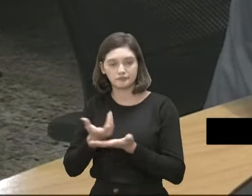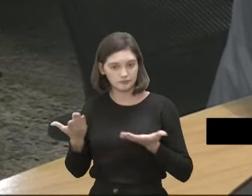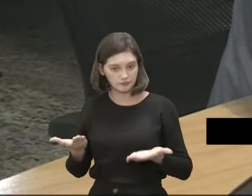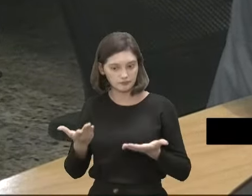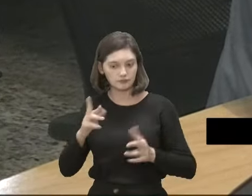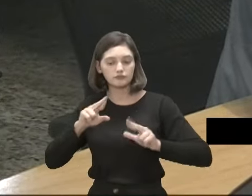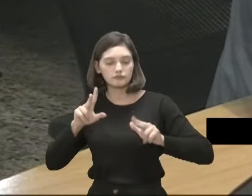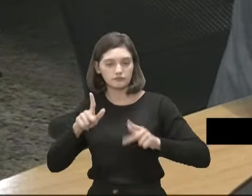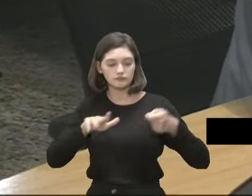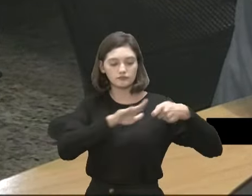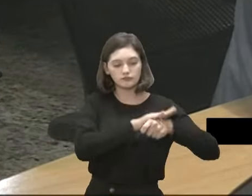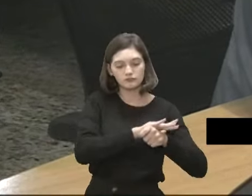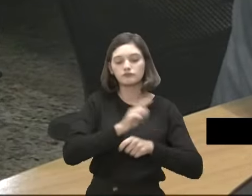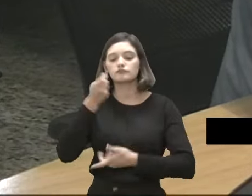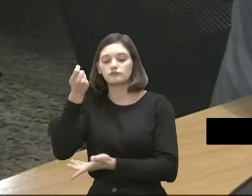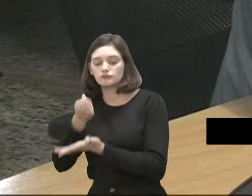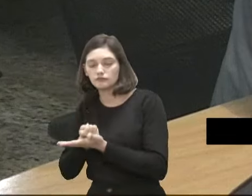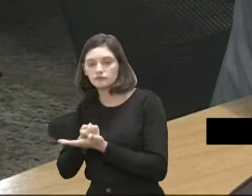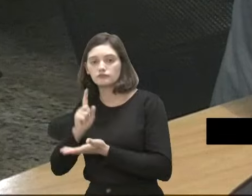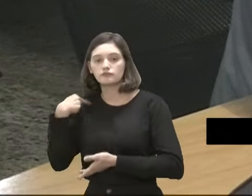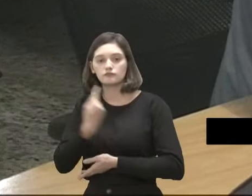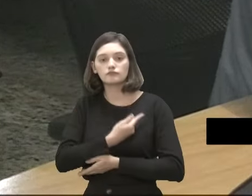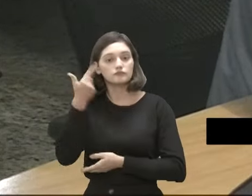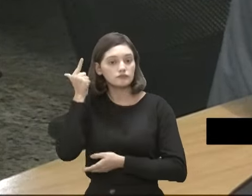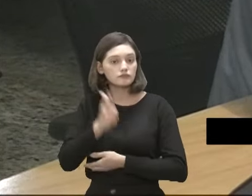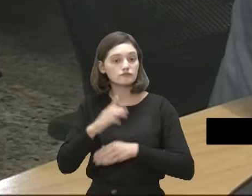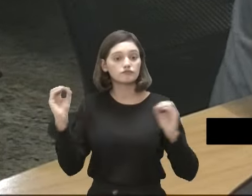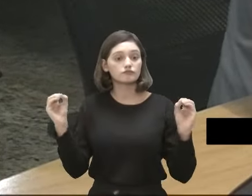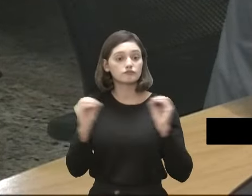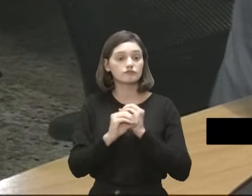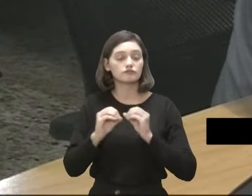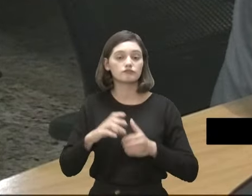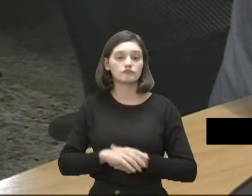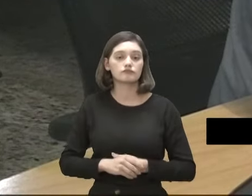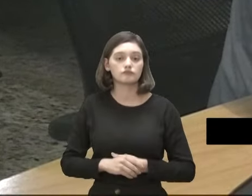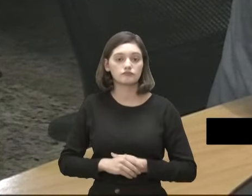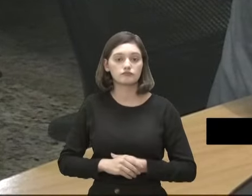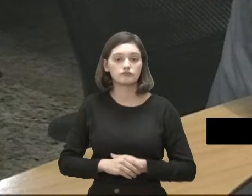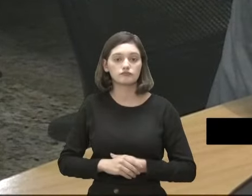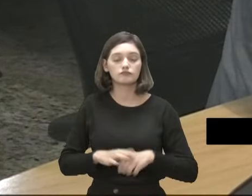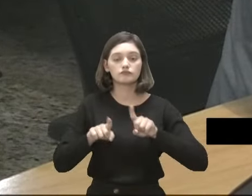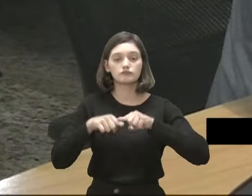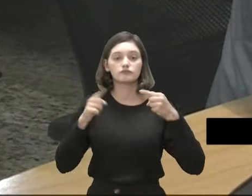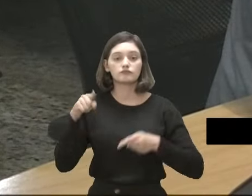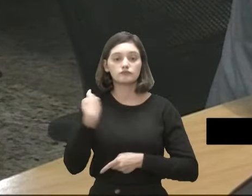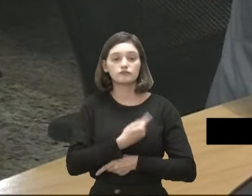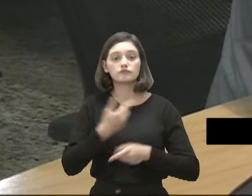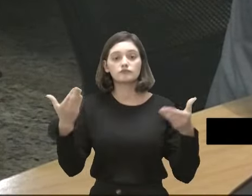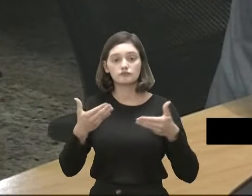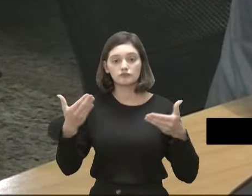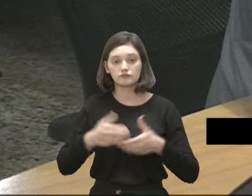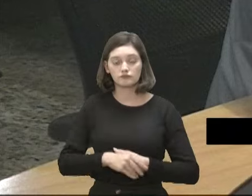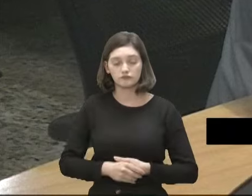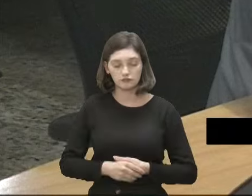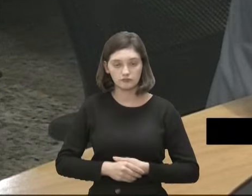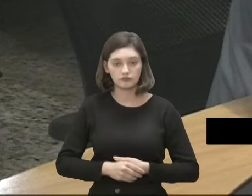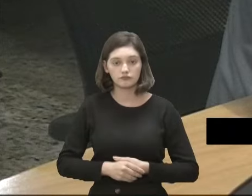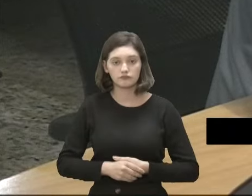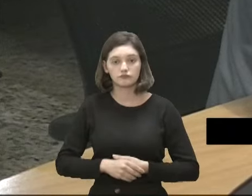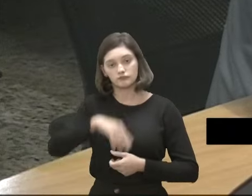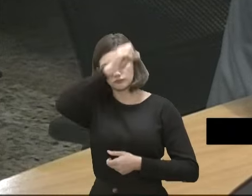que depois da reforma a gente conseguiu zerar, né? O quanto a gente arrecada e o quanto a gente paga. Mas como estamos hoje, né? Se a